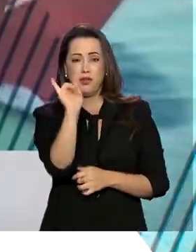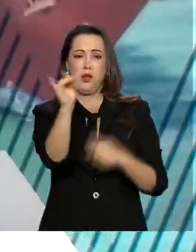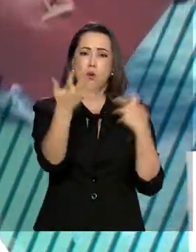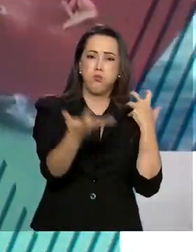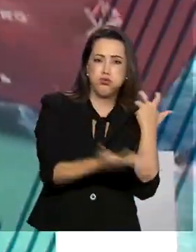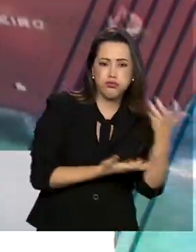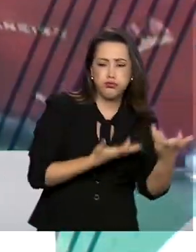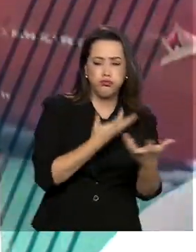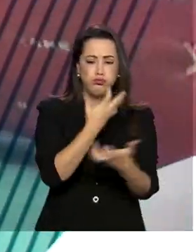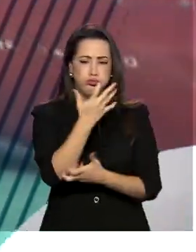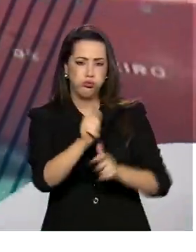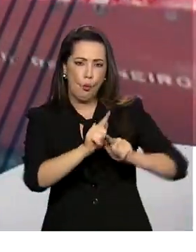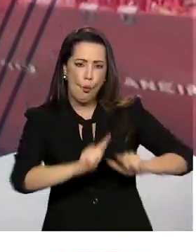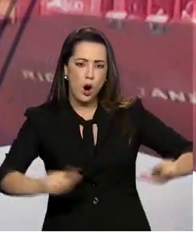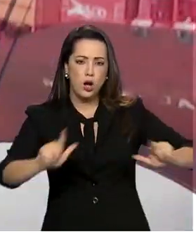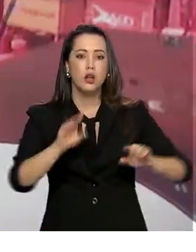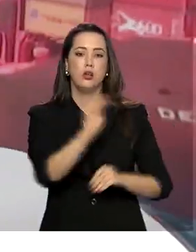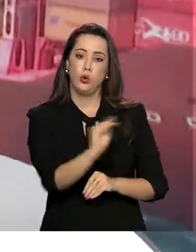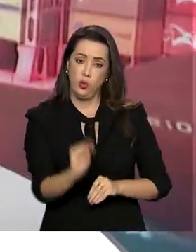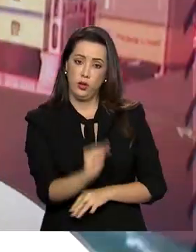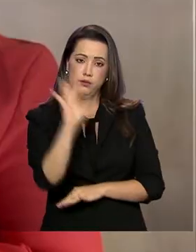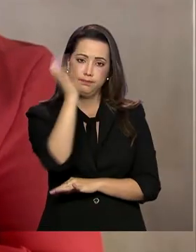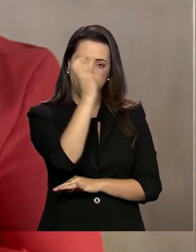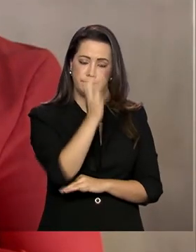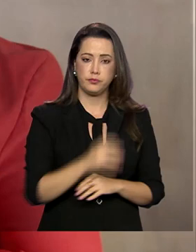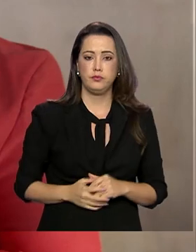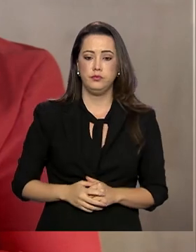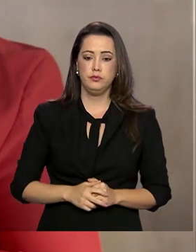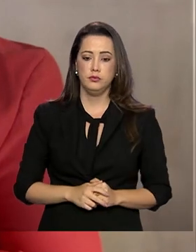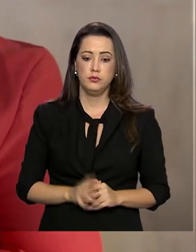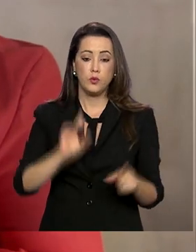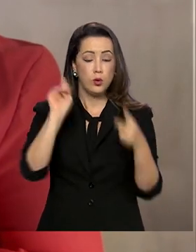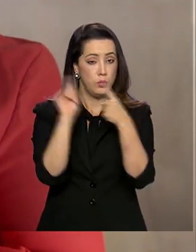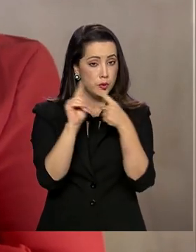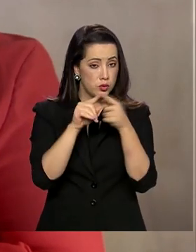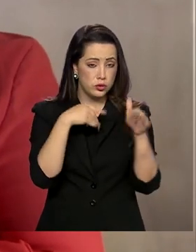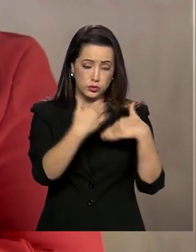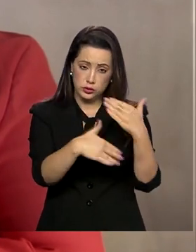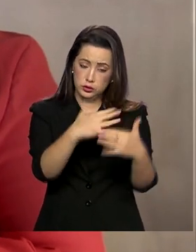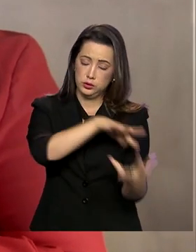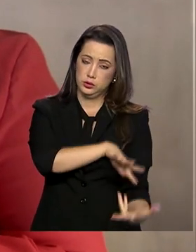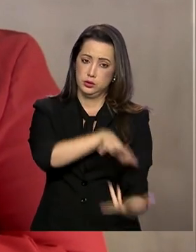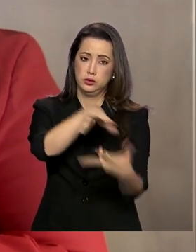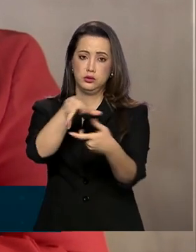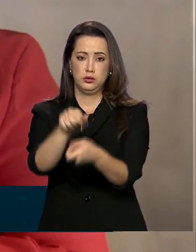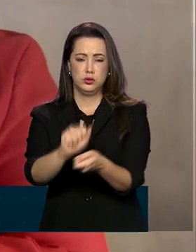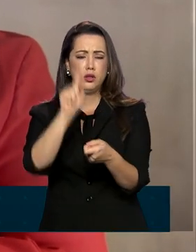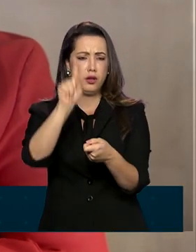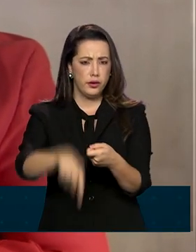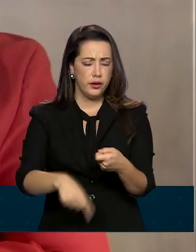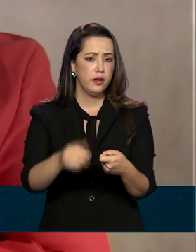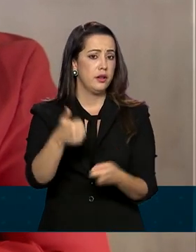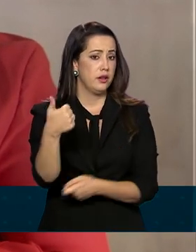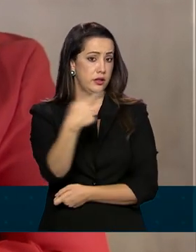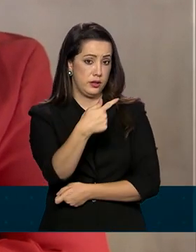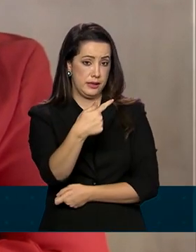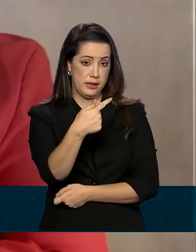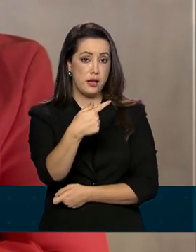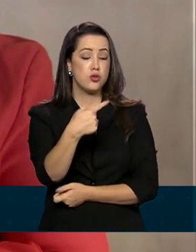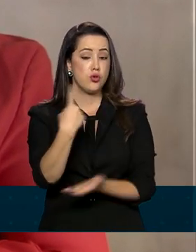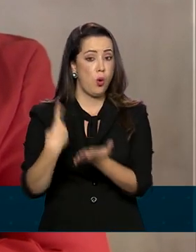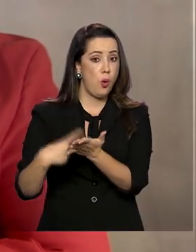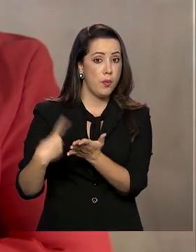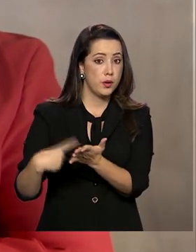ações de preservação da floresta. Os objetivos de desenvolvimento sustentável são 17 compromissos